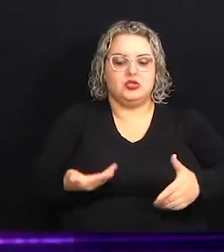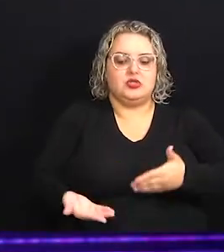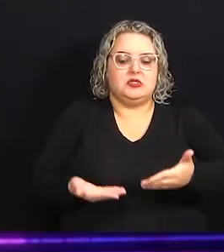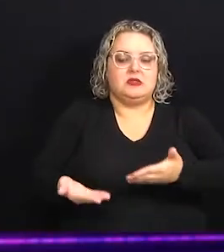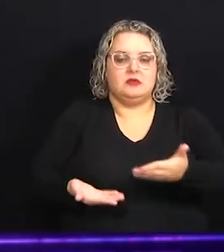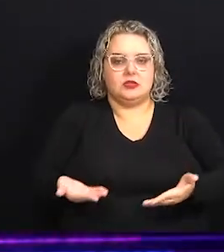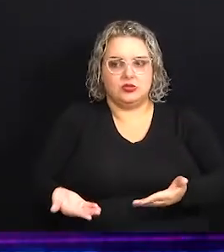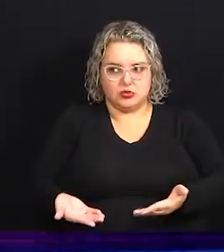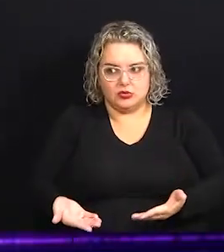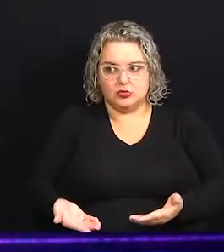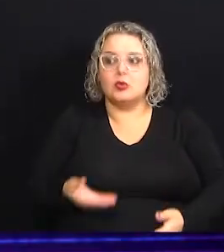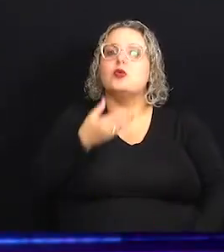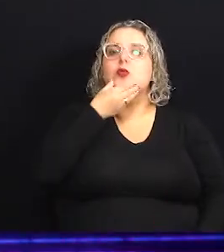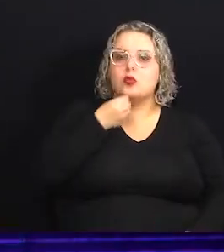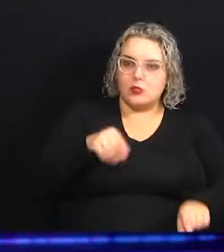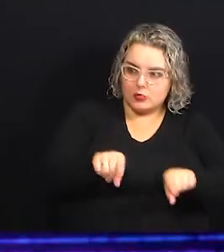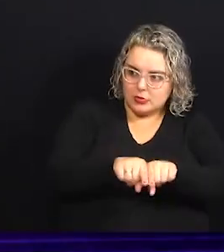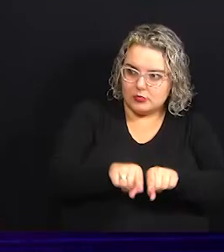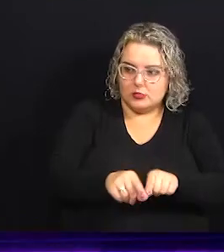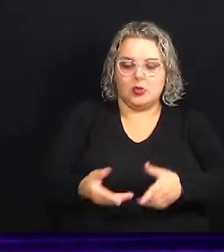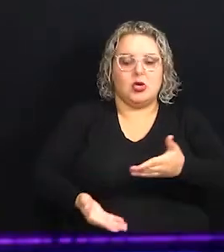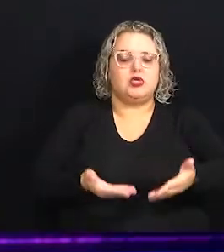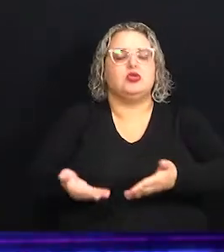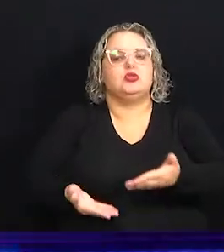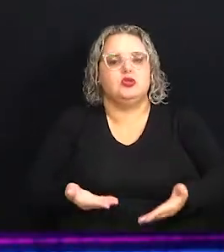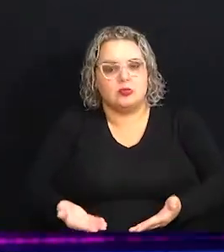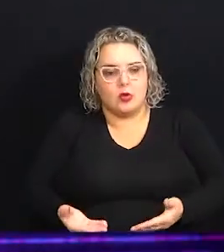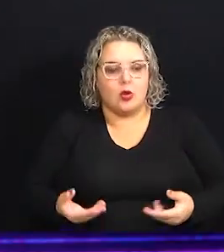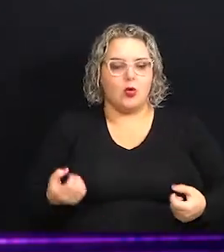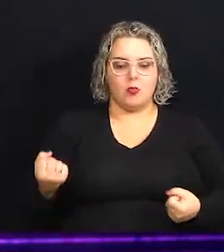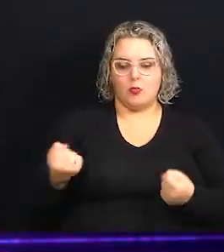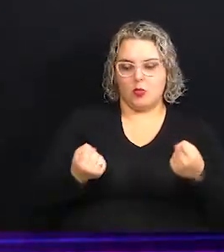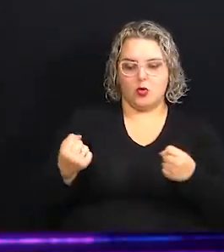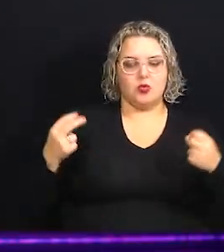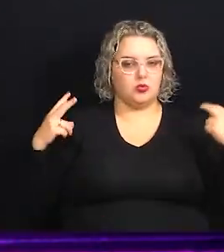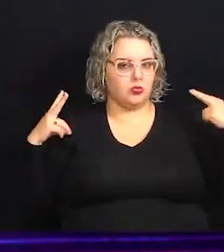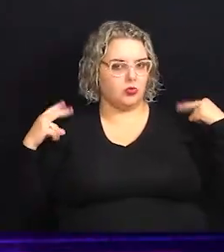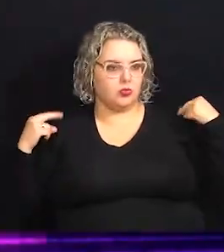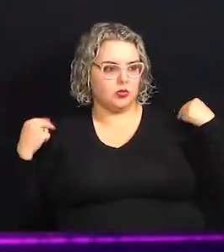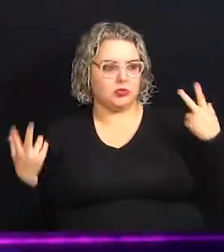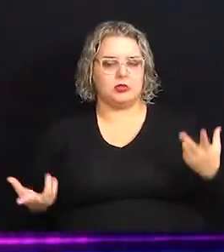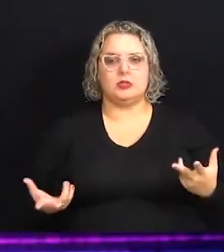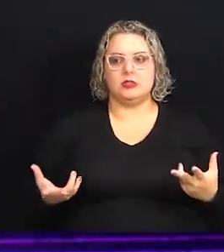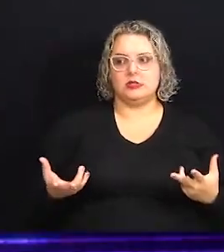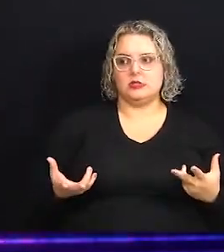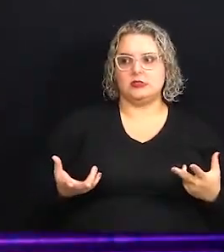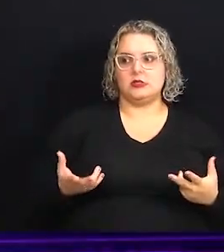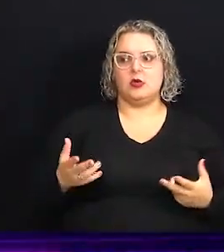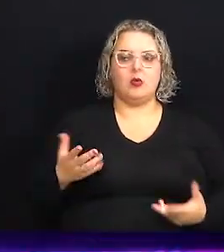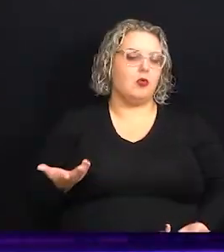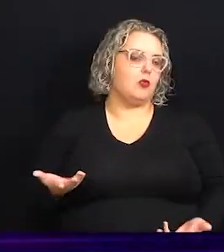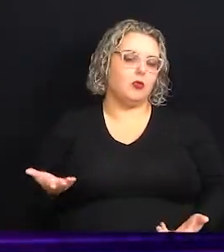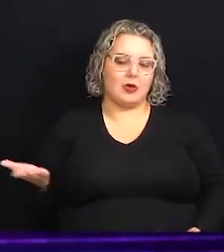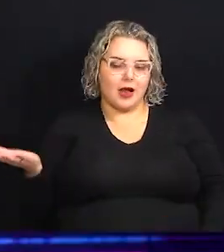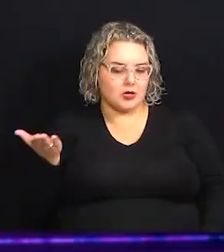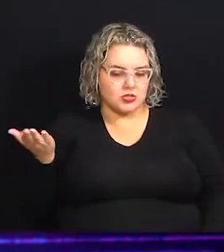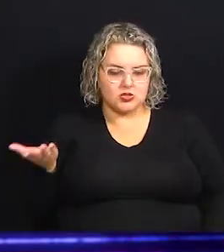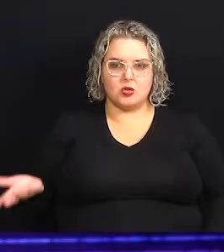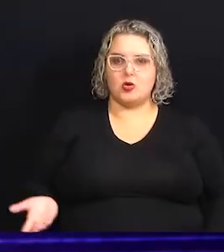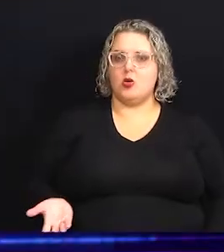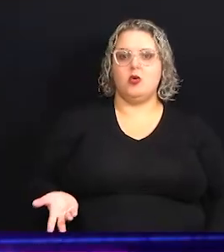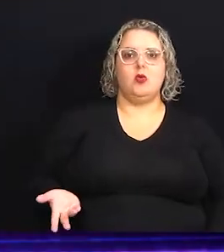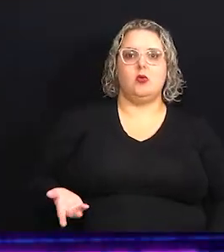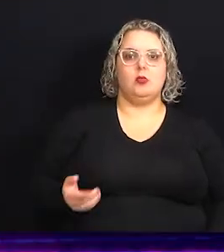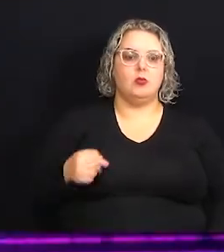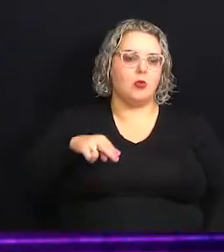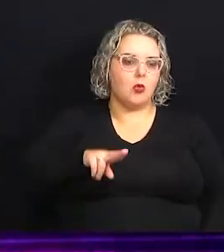de subserviência, assim como os homens também, né? Sempre em espaços que não demonstravam a inteligência dessas